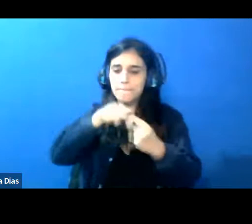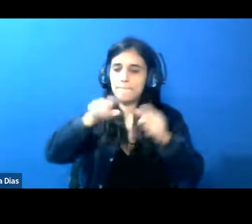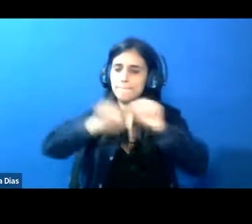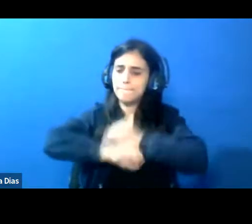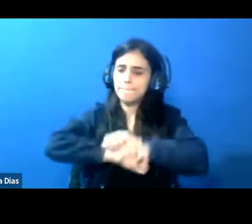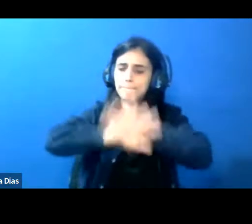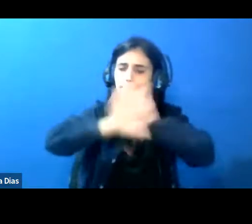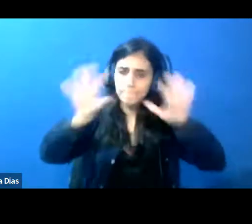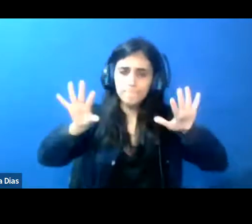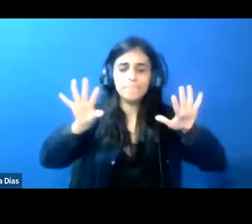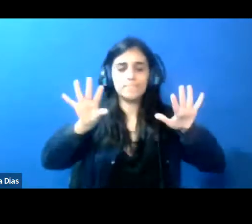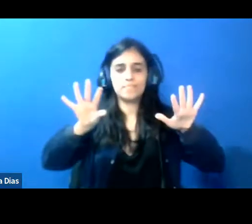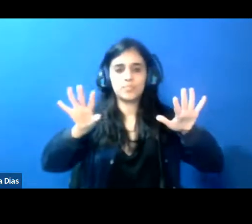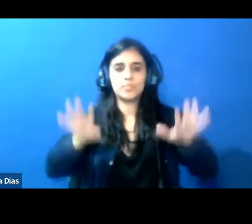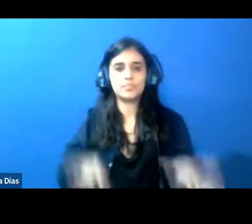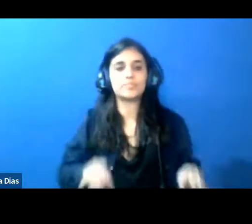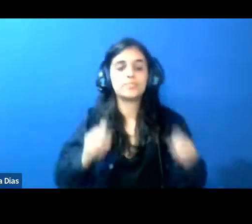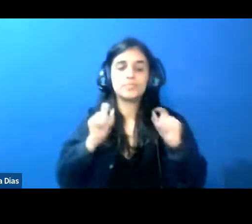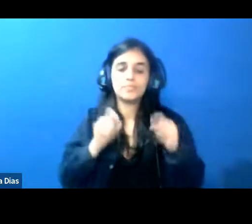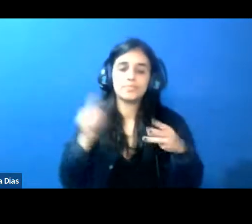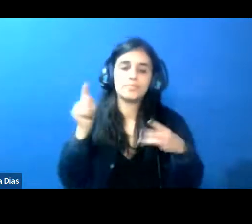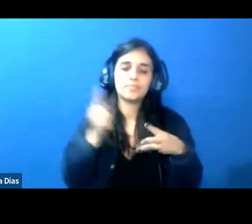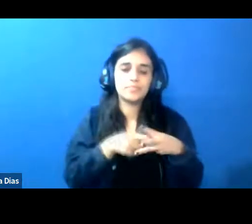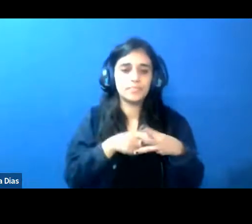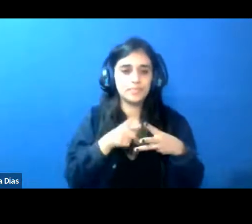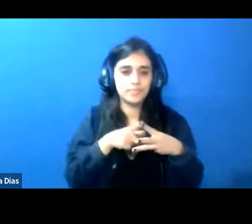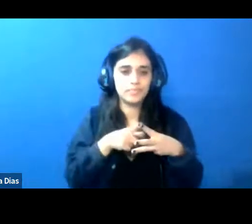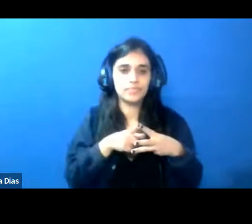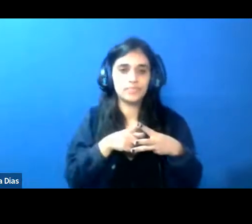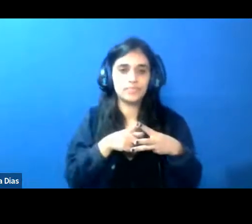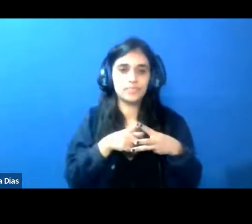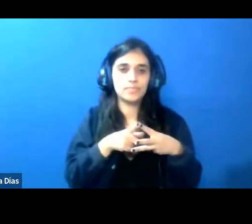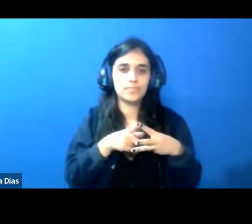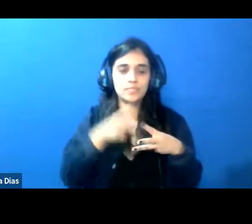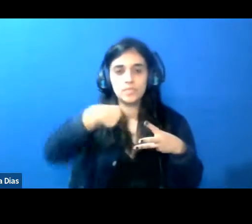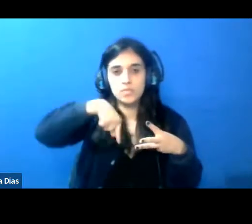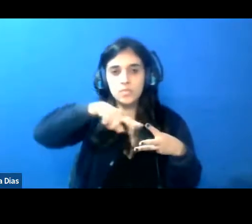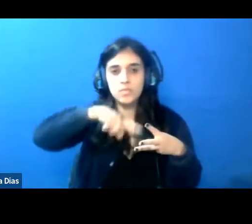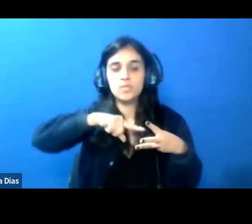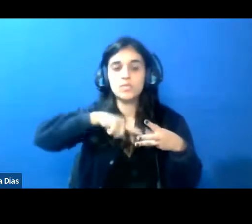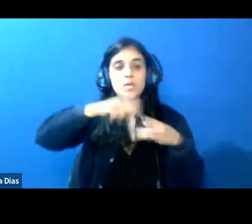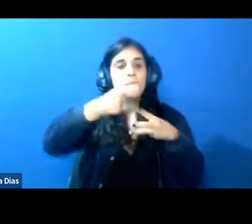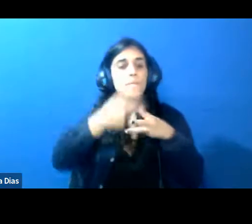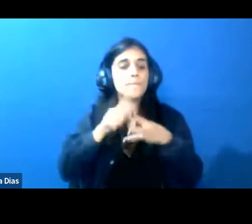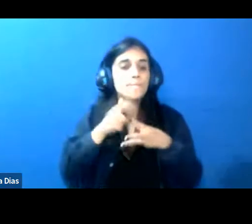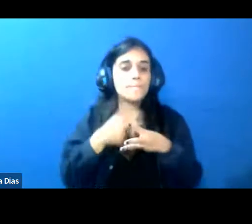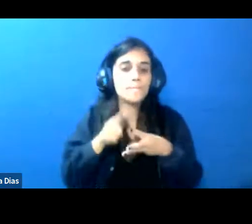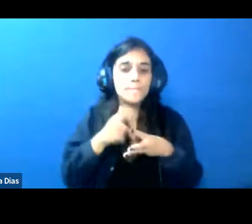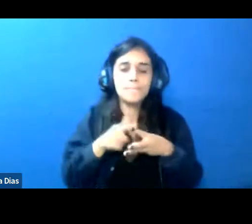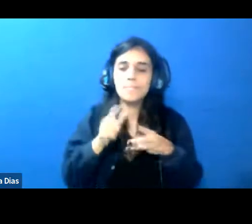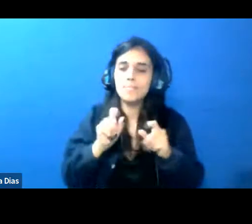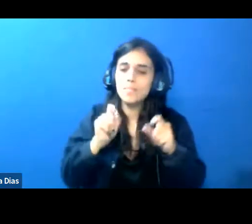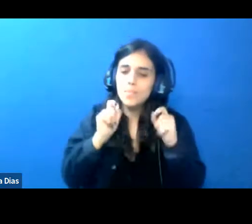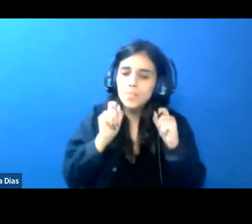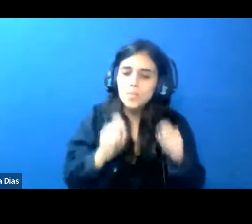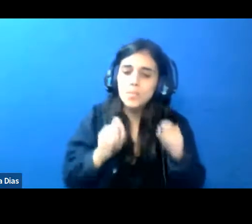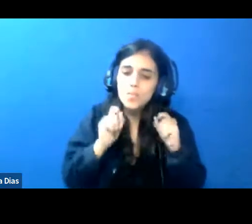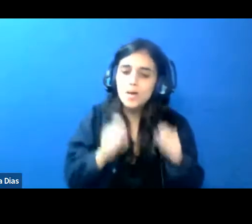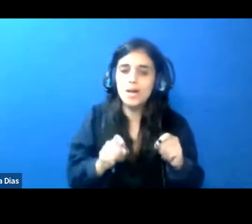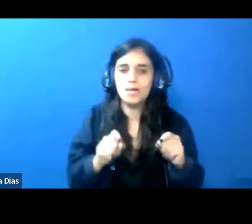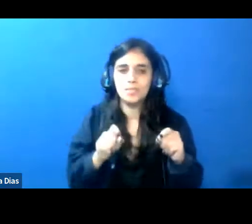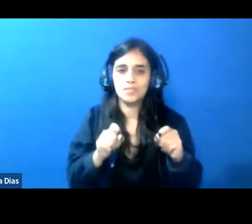com este programa. Primeiro, nós estamos problematizando exatamente